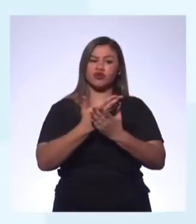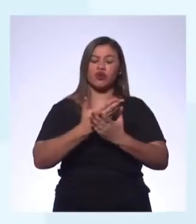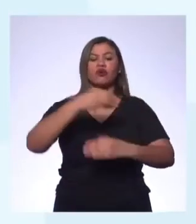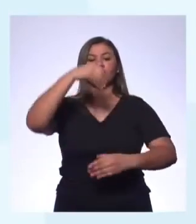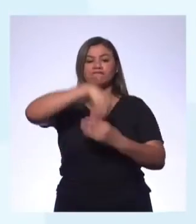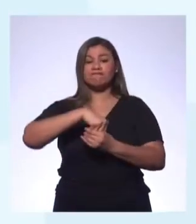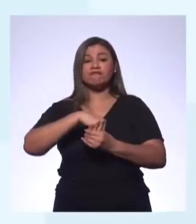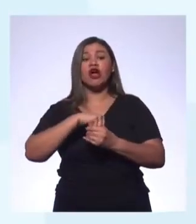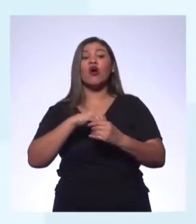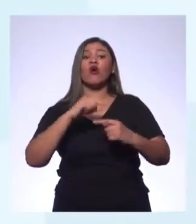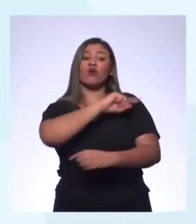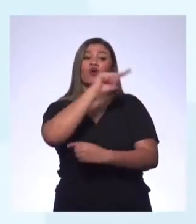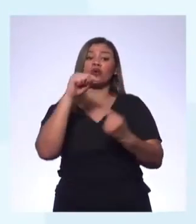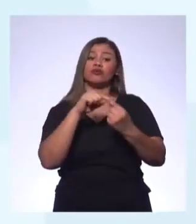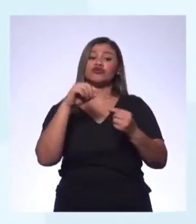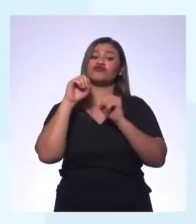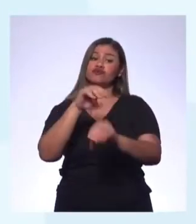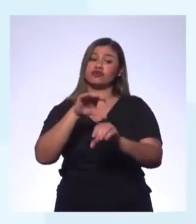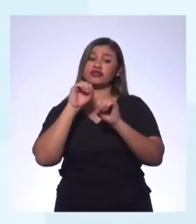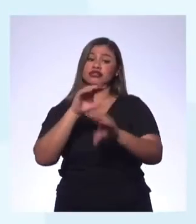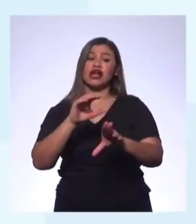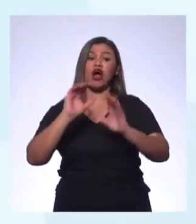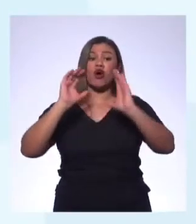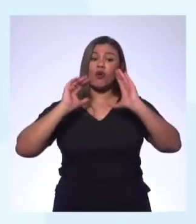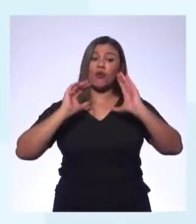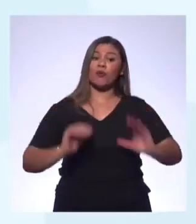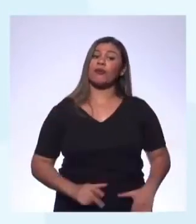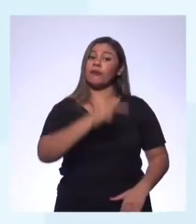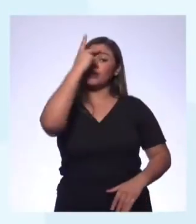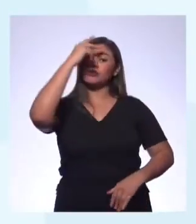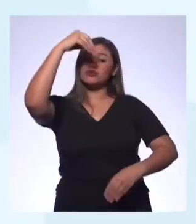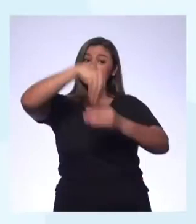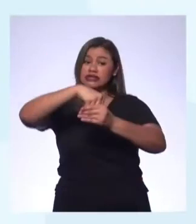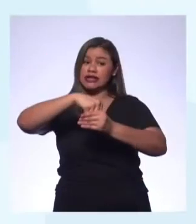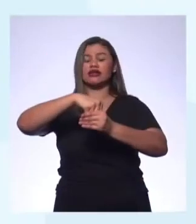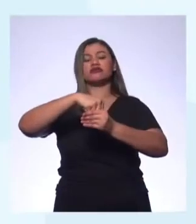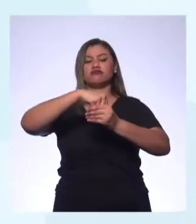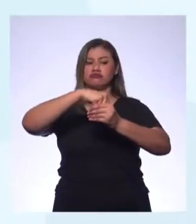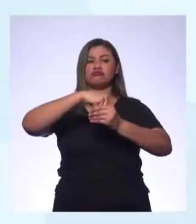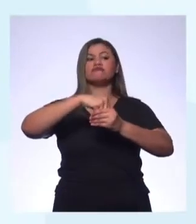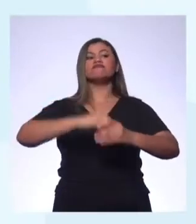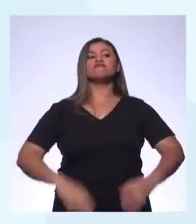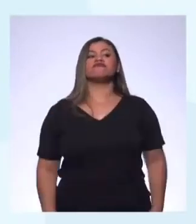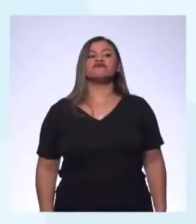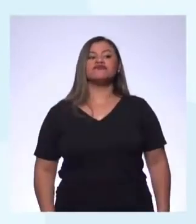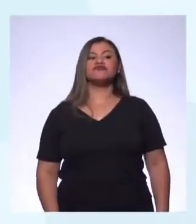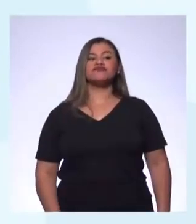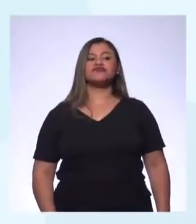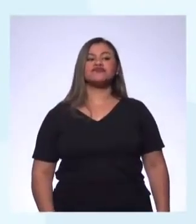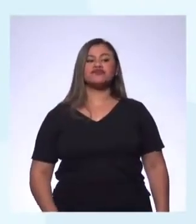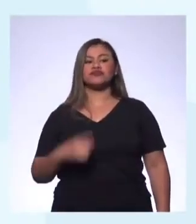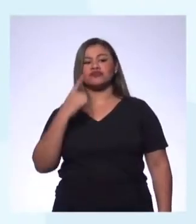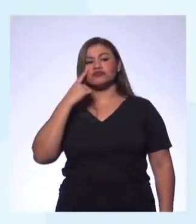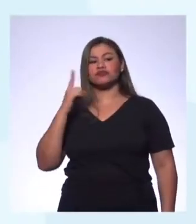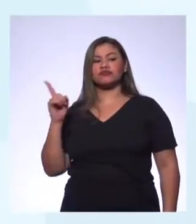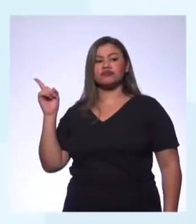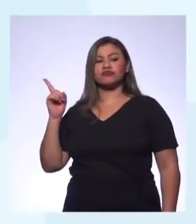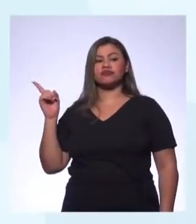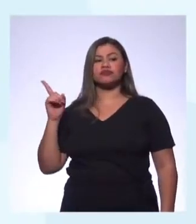A função dele é orientar o comportamento das pessoas dentro da instituição. Leiam nesse orientar